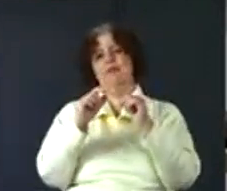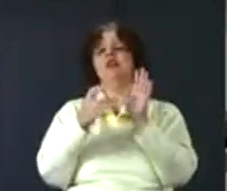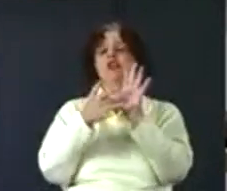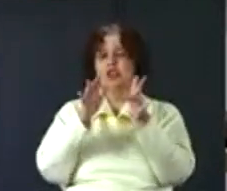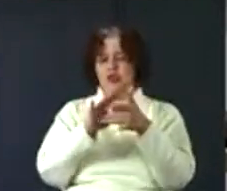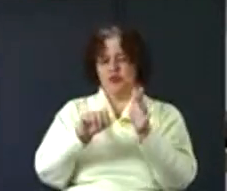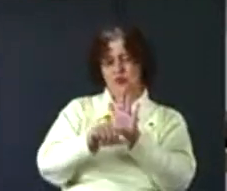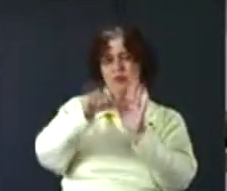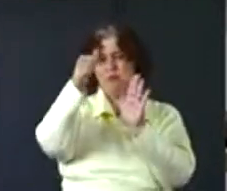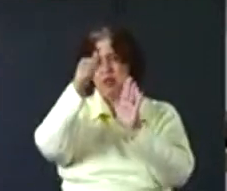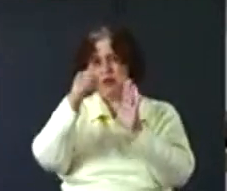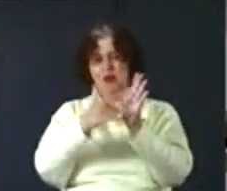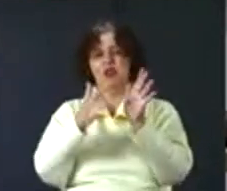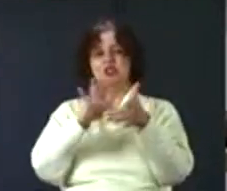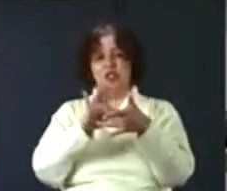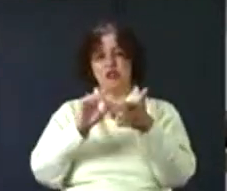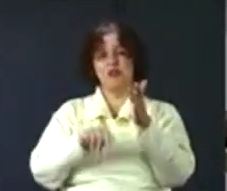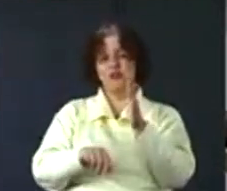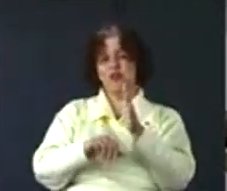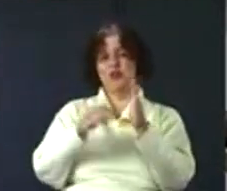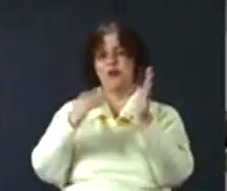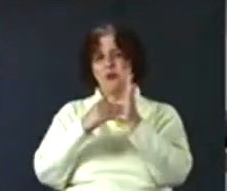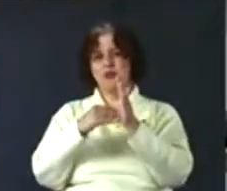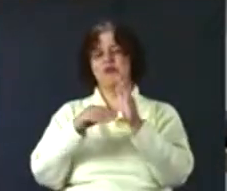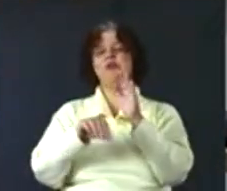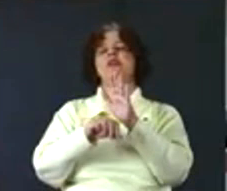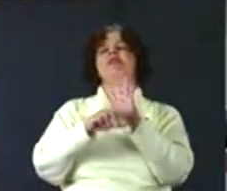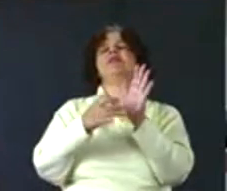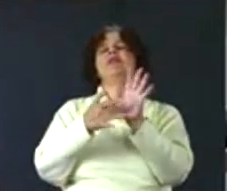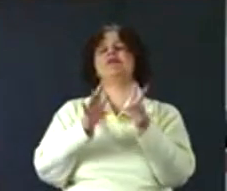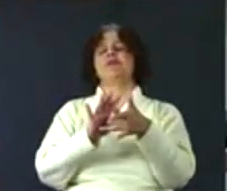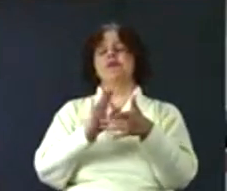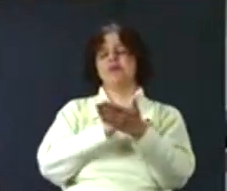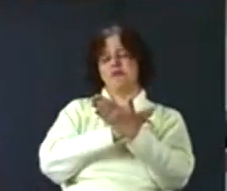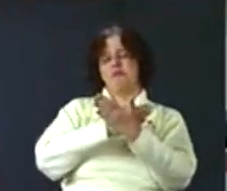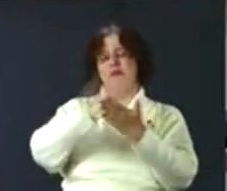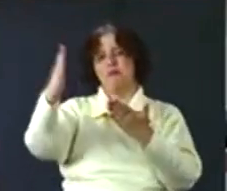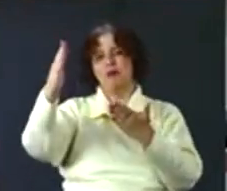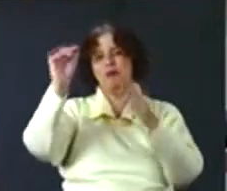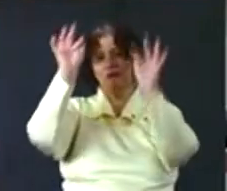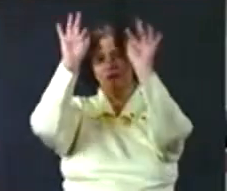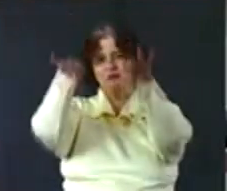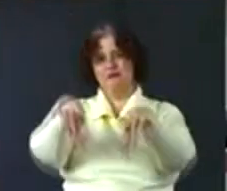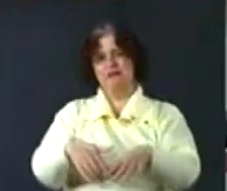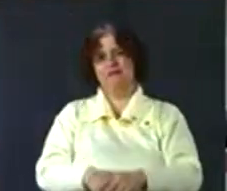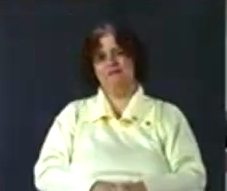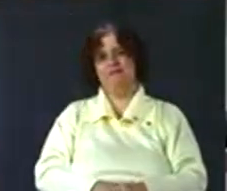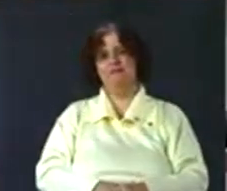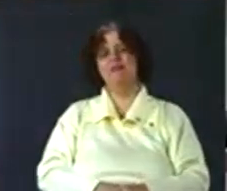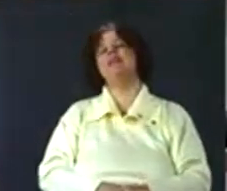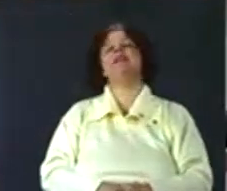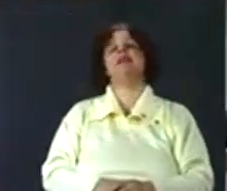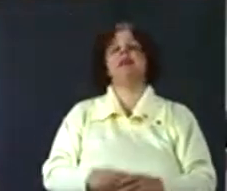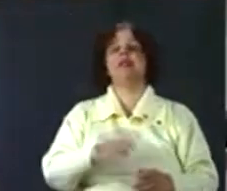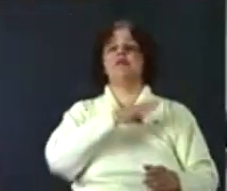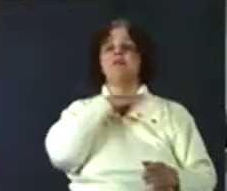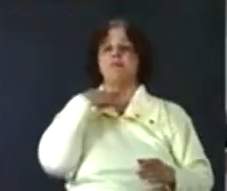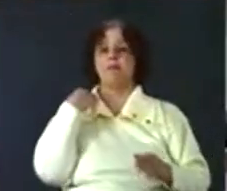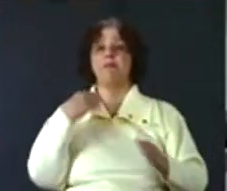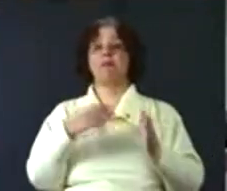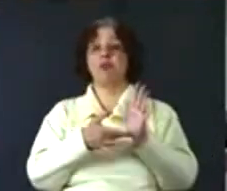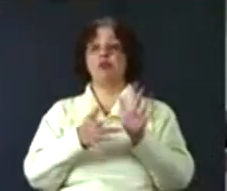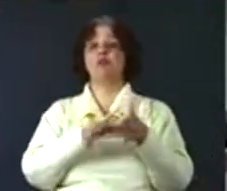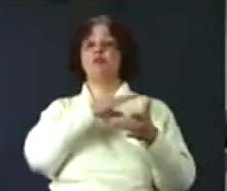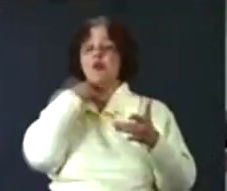ele é o alfa, ele é o ômega, como nós já cantamos nessa manhã. E ele esteve morto, mas a morte não o pôde